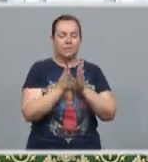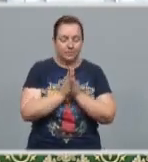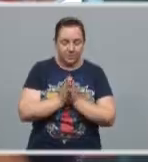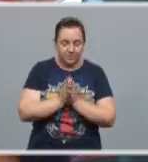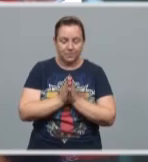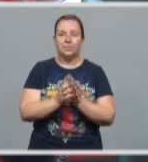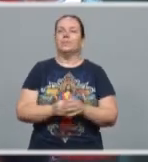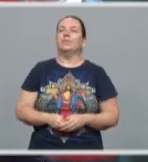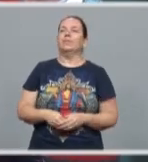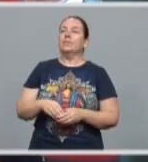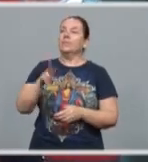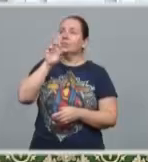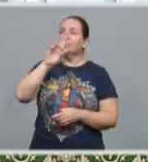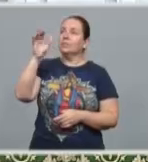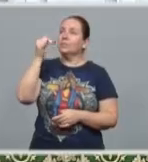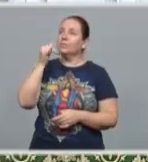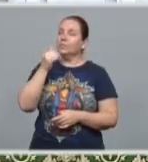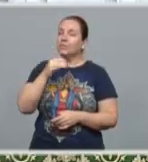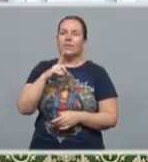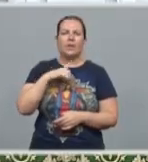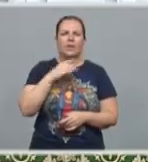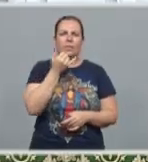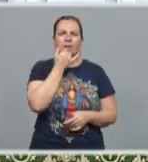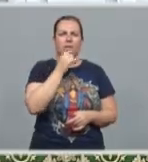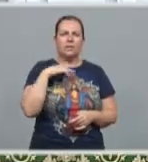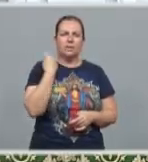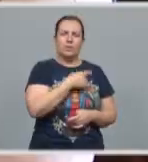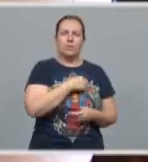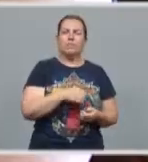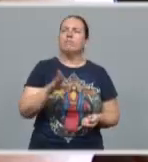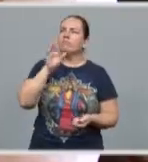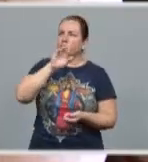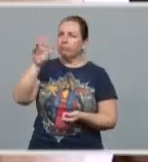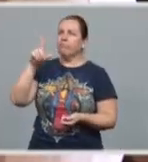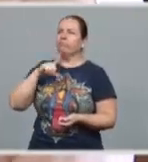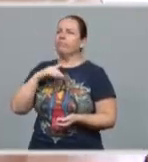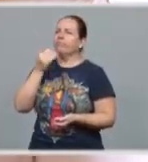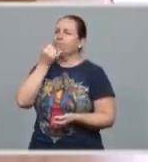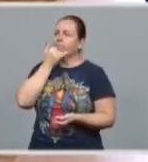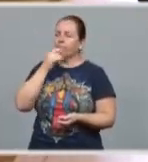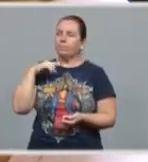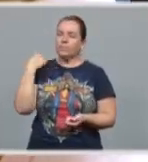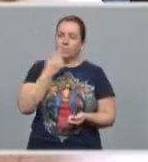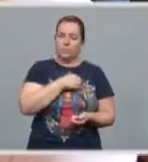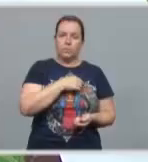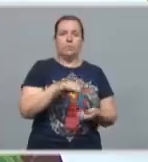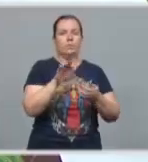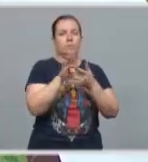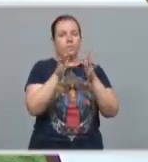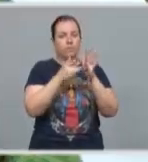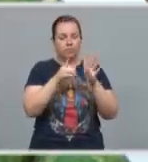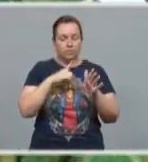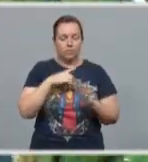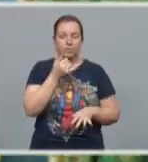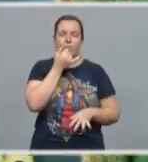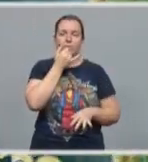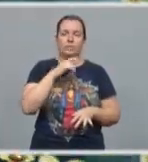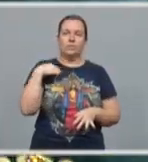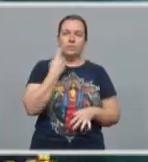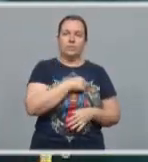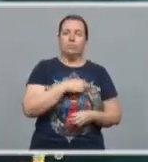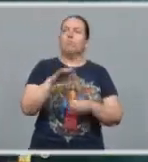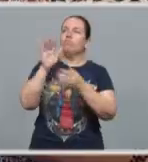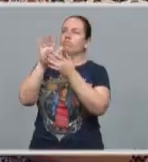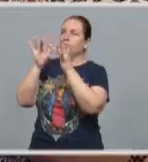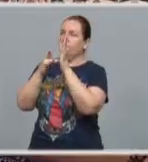eterna. Amém. Senhor, tende piedade de nós. Senhor, tende piedade de nós. Cristo, tende piedade